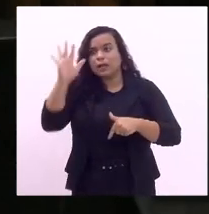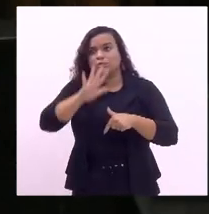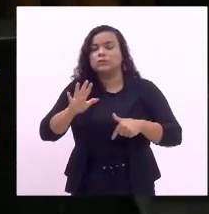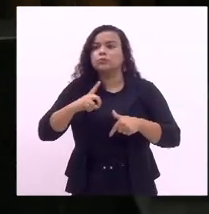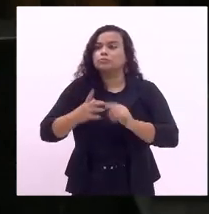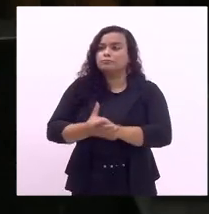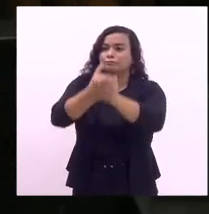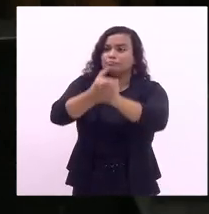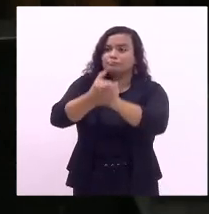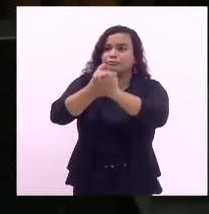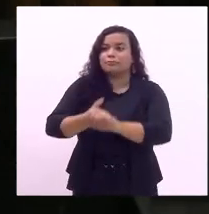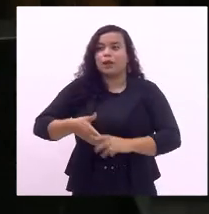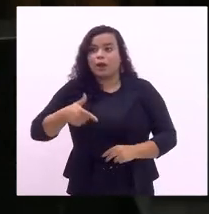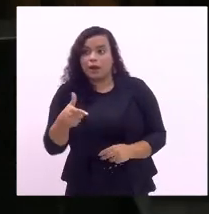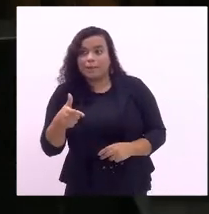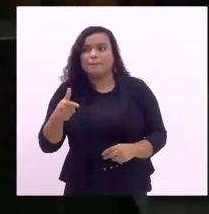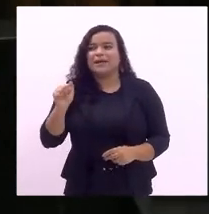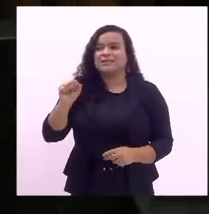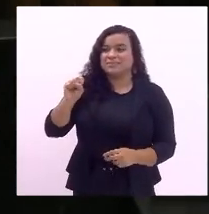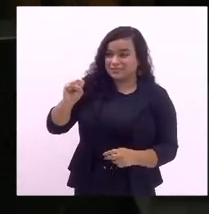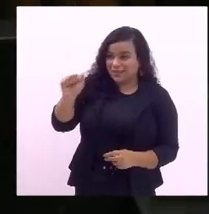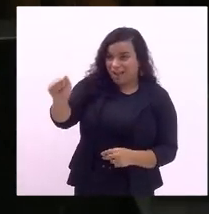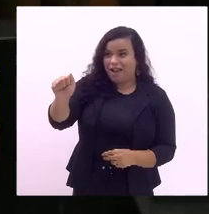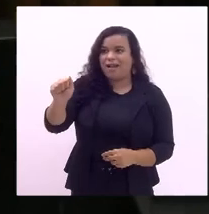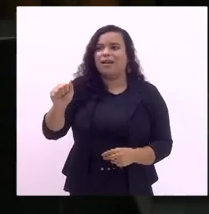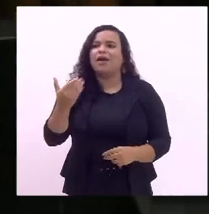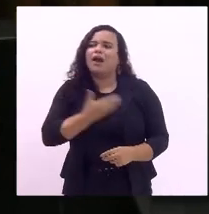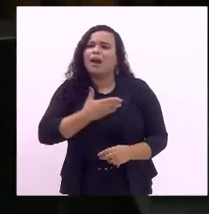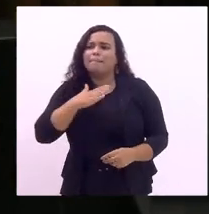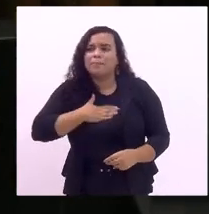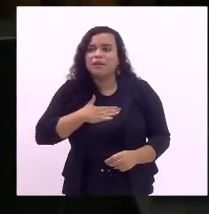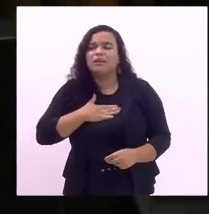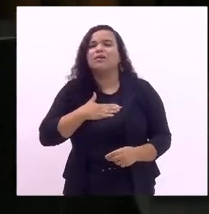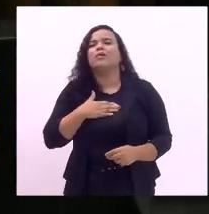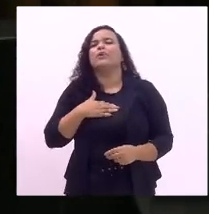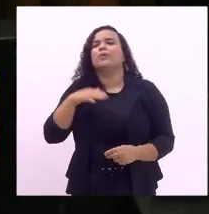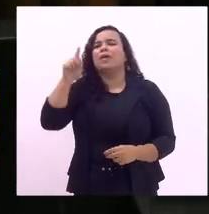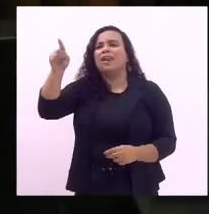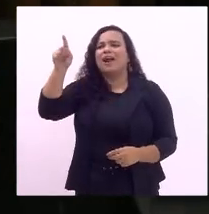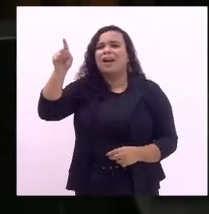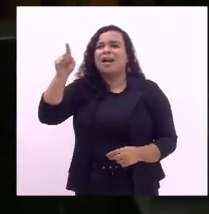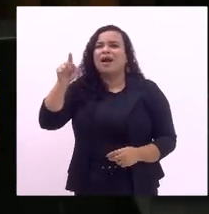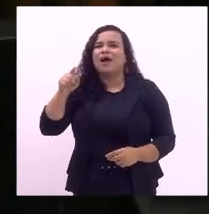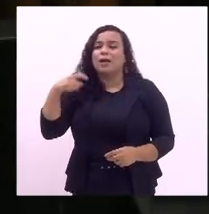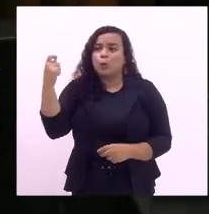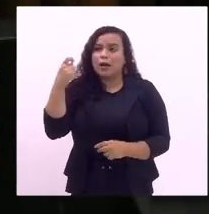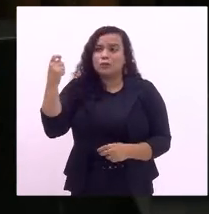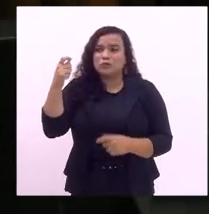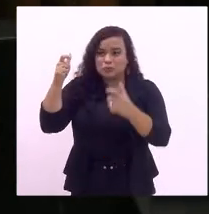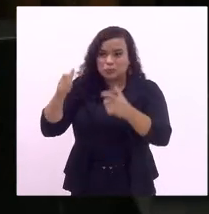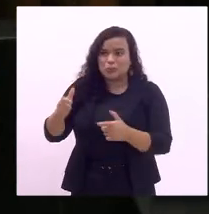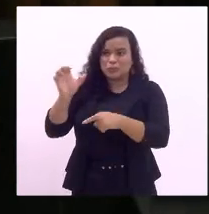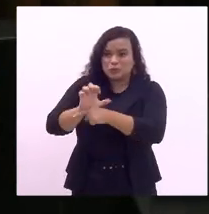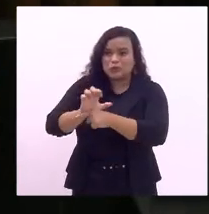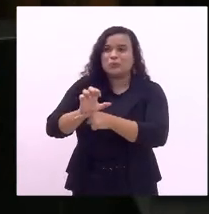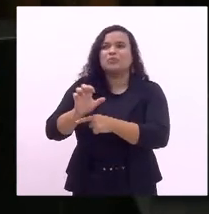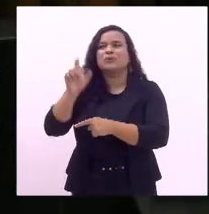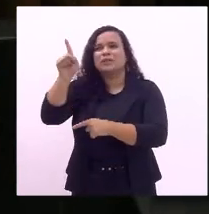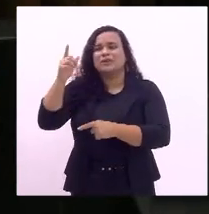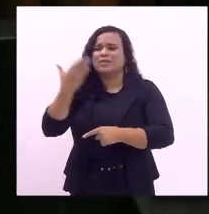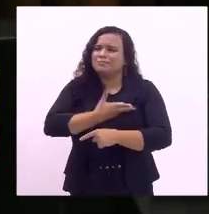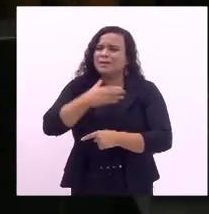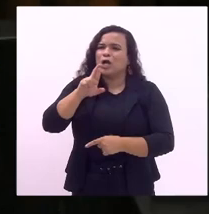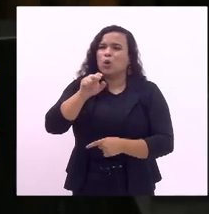saudar o Armas S.A., meu amigo deputado estadual no Rio Grande do Sul, Rui Irigaray, que faz um grande trabalho no Rio Grande do